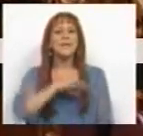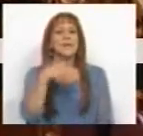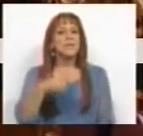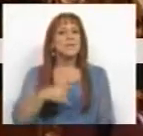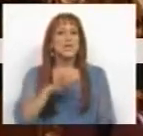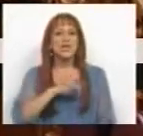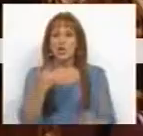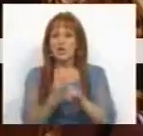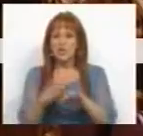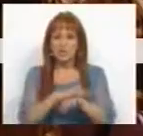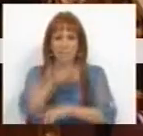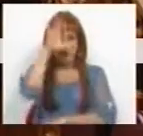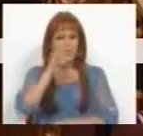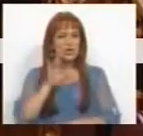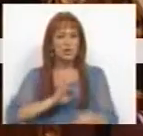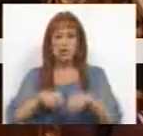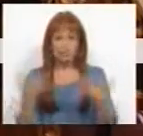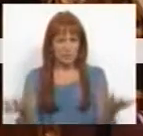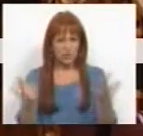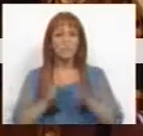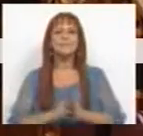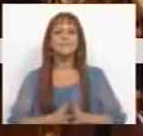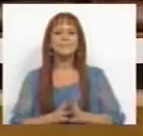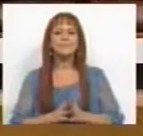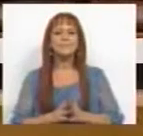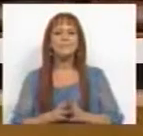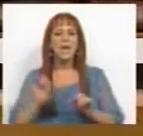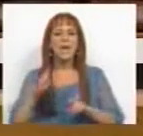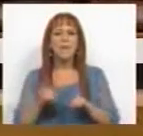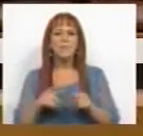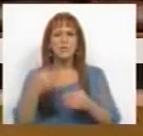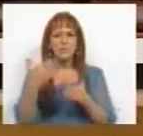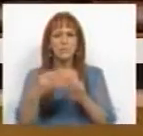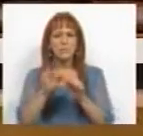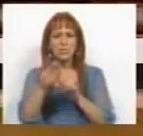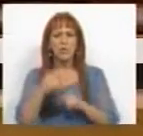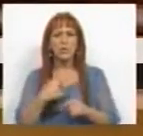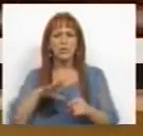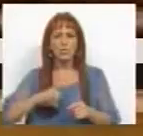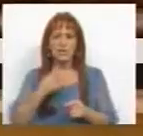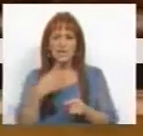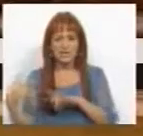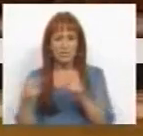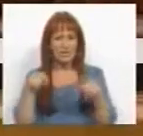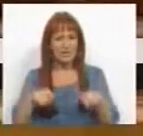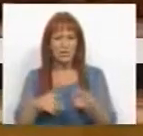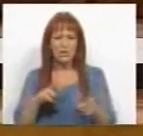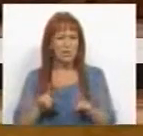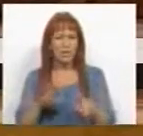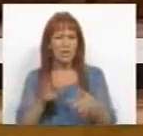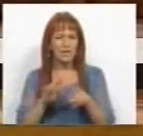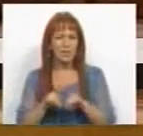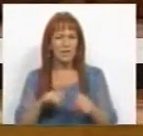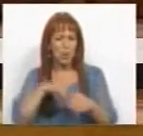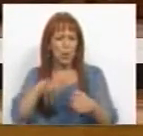Sr. Presidente, senhores membros do Governo, senhoras e senhores deputados. A primeira nota que os Verdes querem registar neste debate não tem propriamente a ver